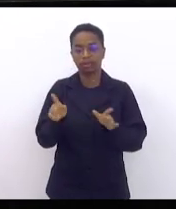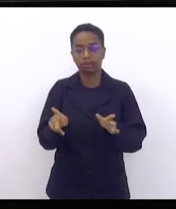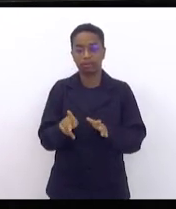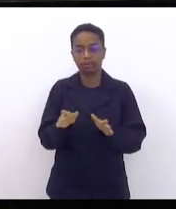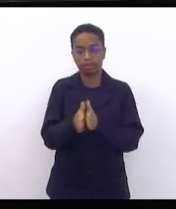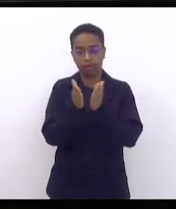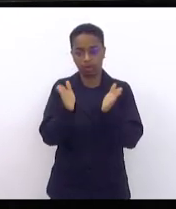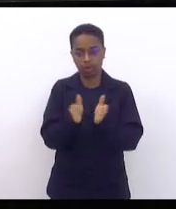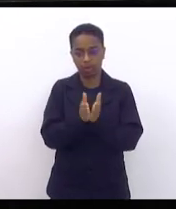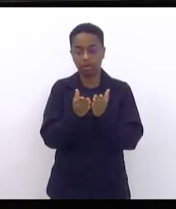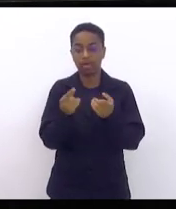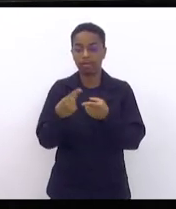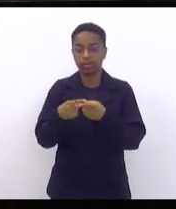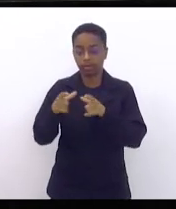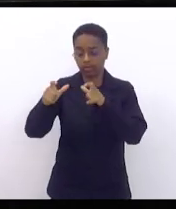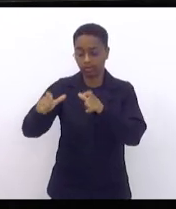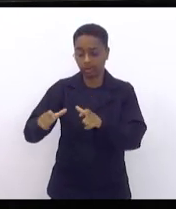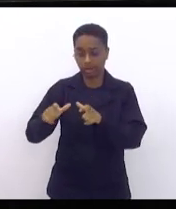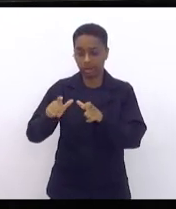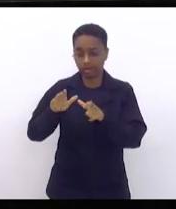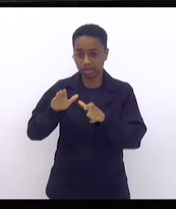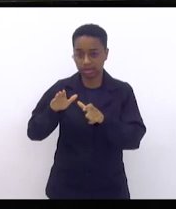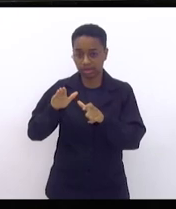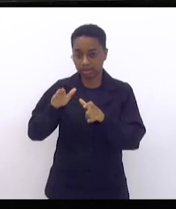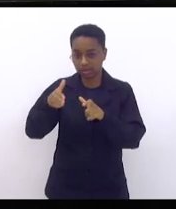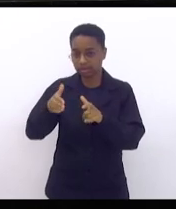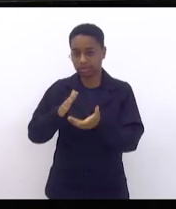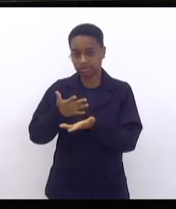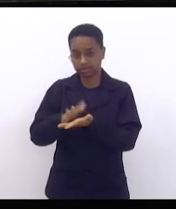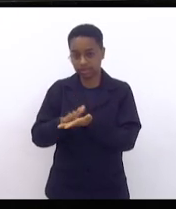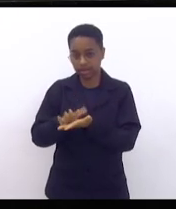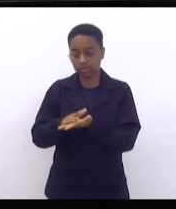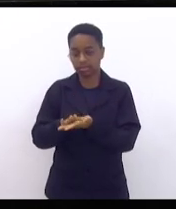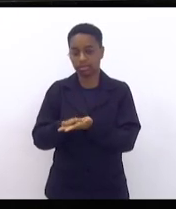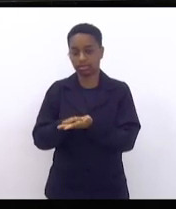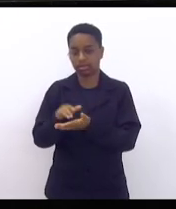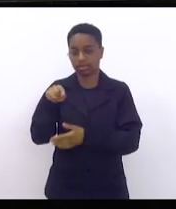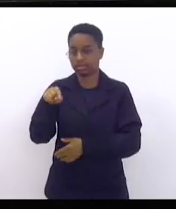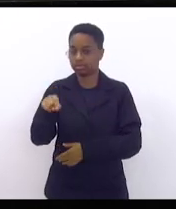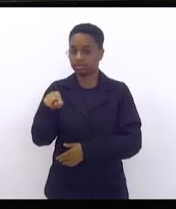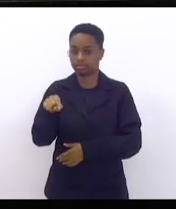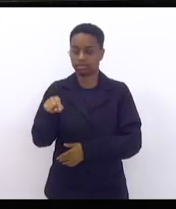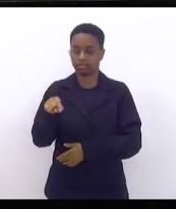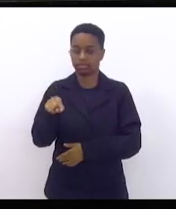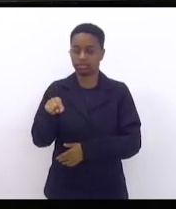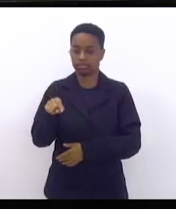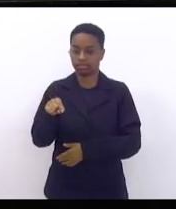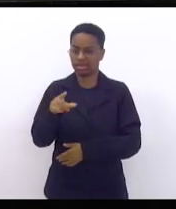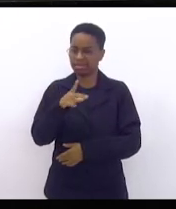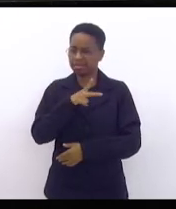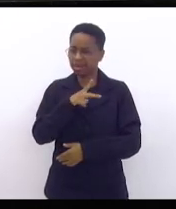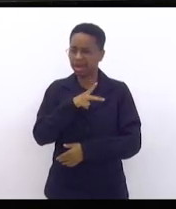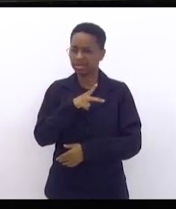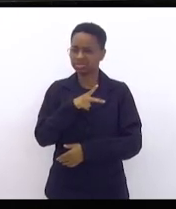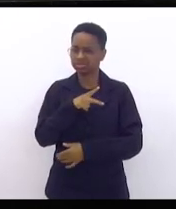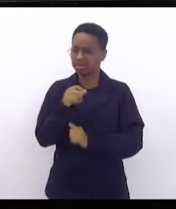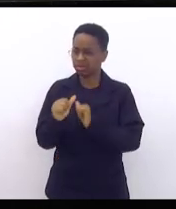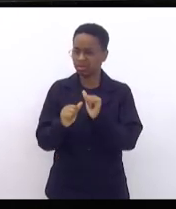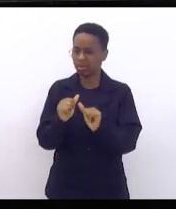o Terreirão do Samba o Terreirão Nelson Sargento privatizarem